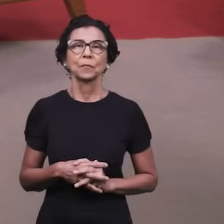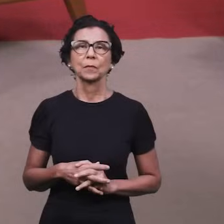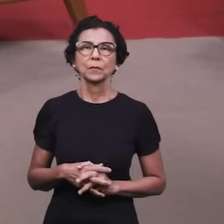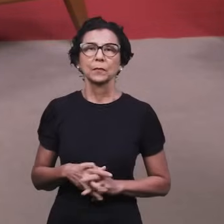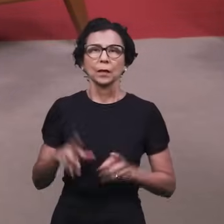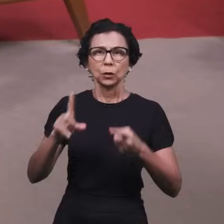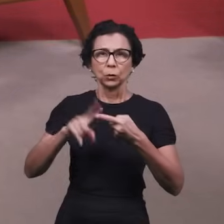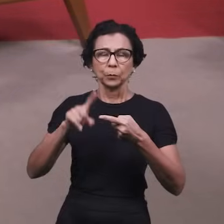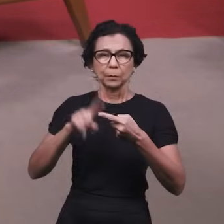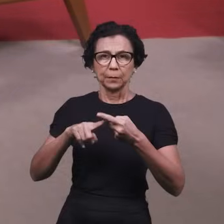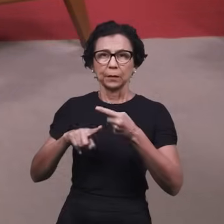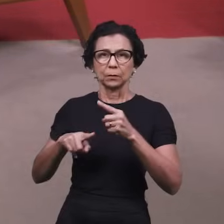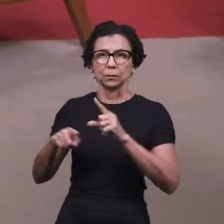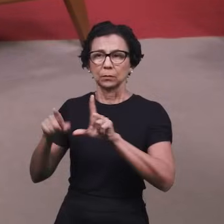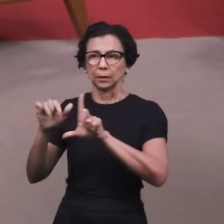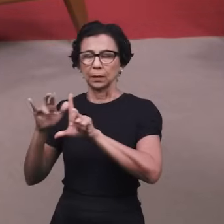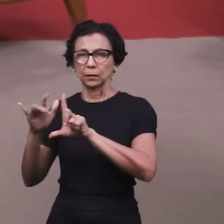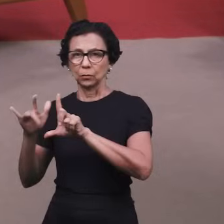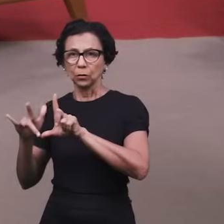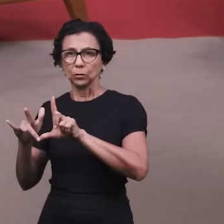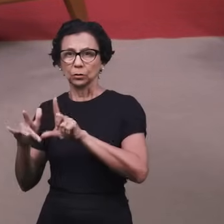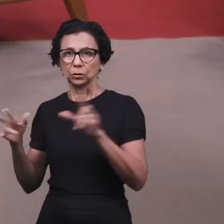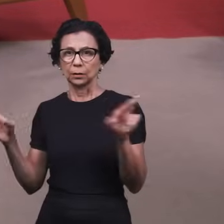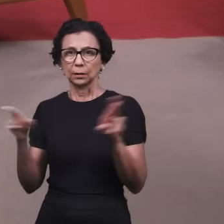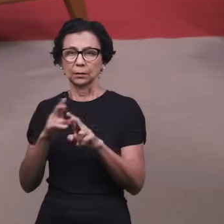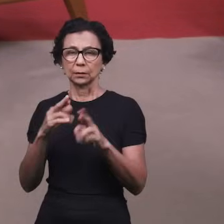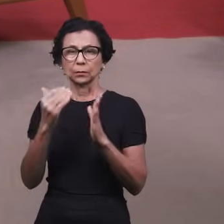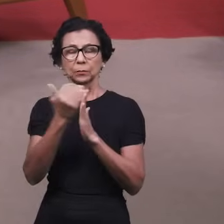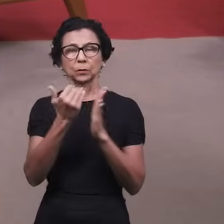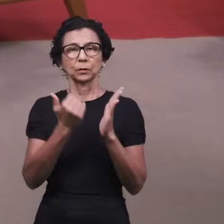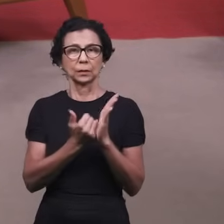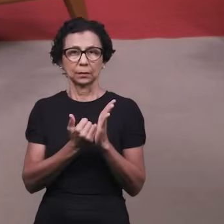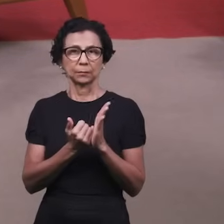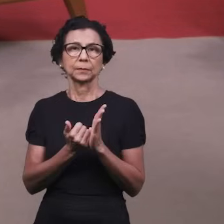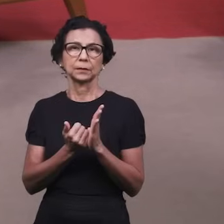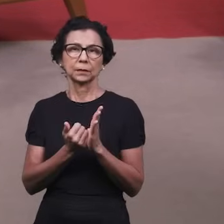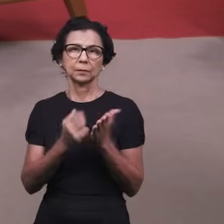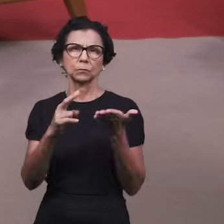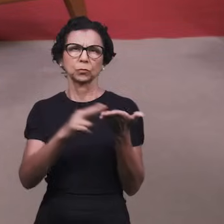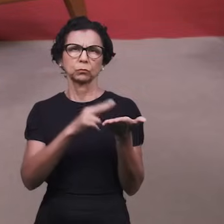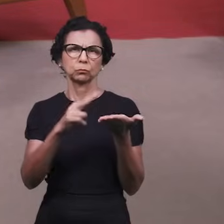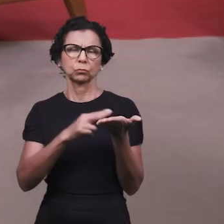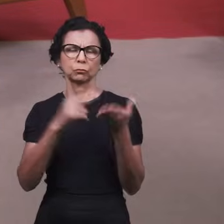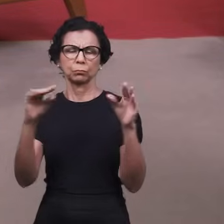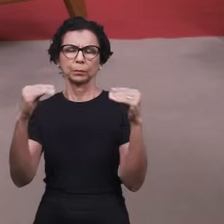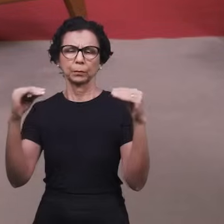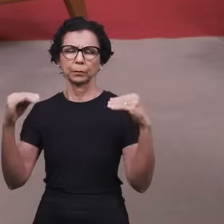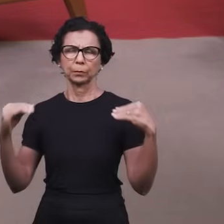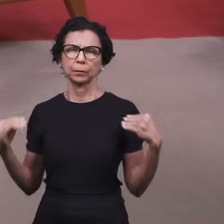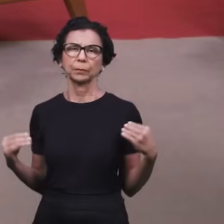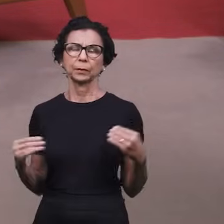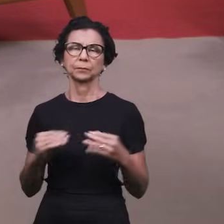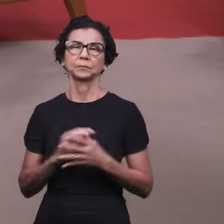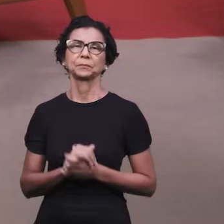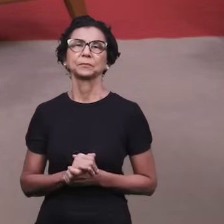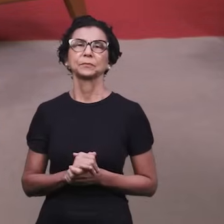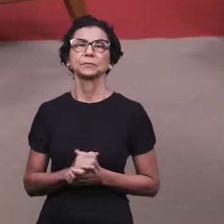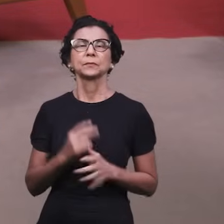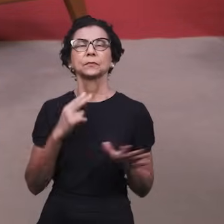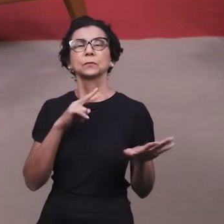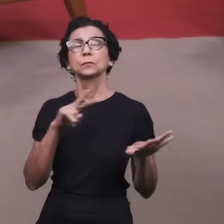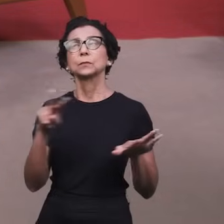nos aproxima muito. Não está só a gente aqui, você aí, não. Nós estamos juntos participando desse programa e nos